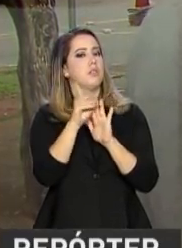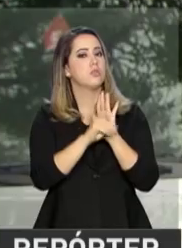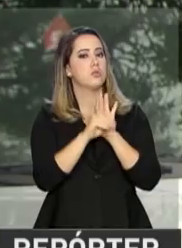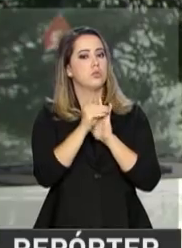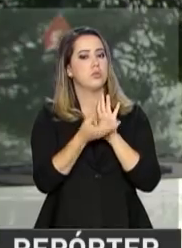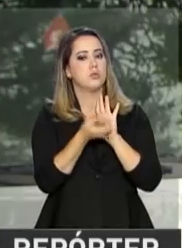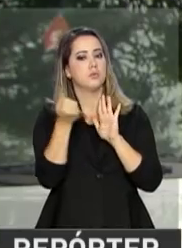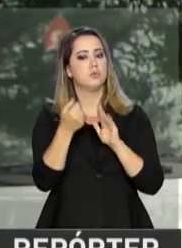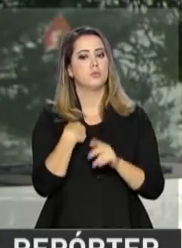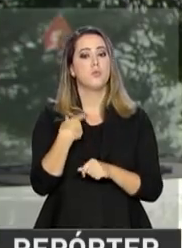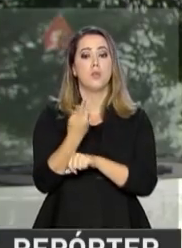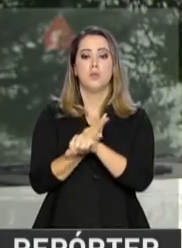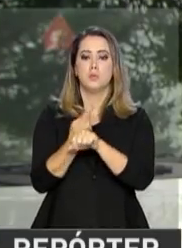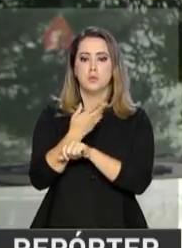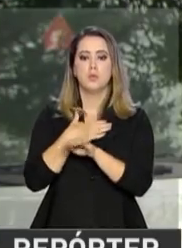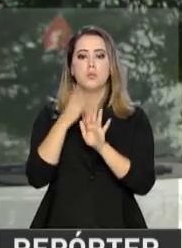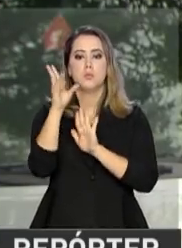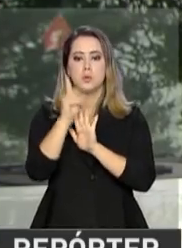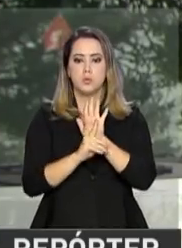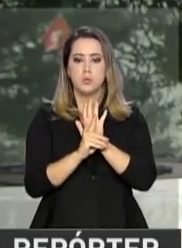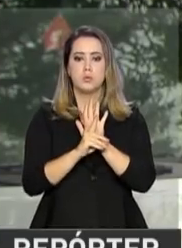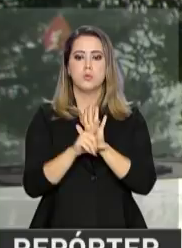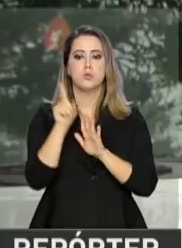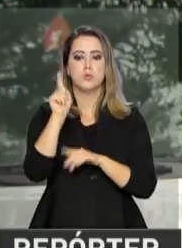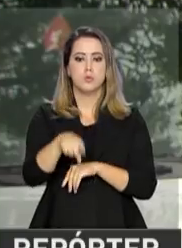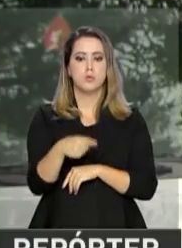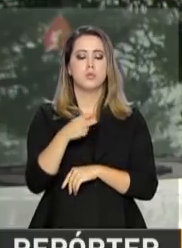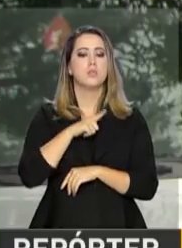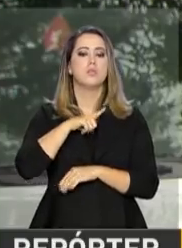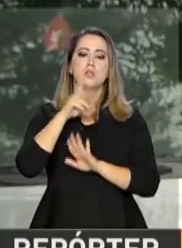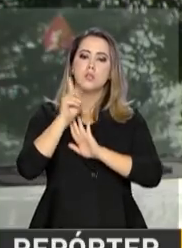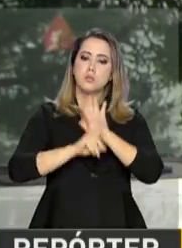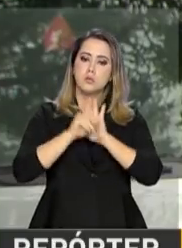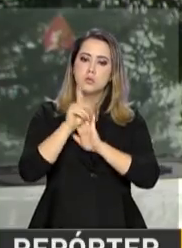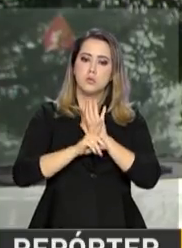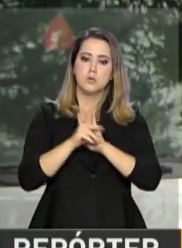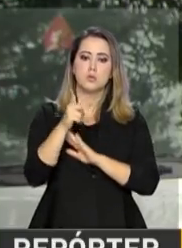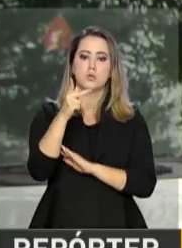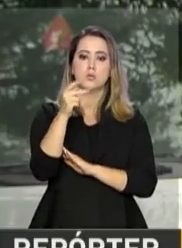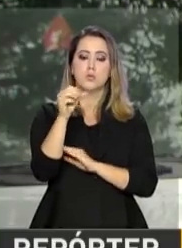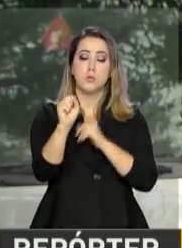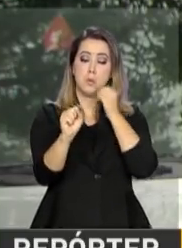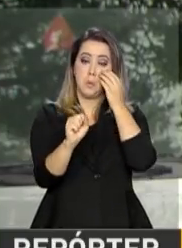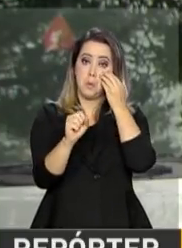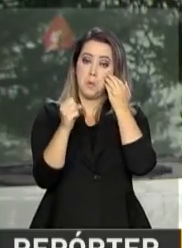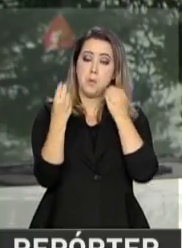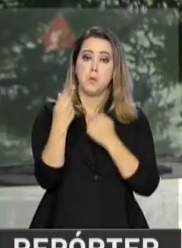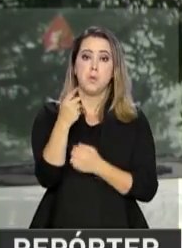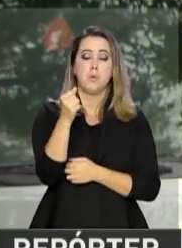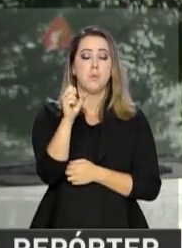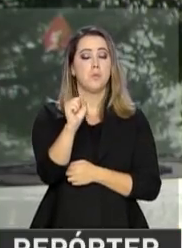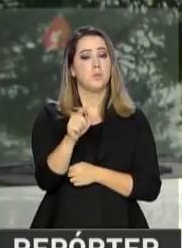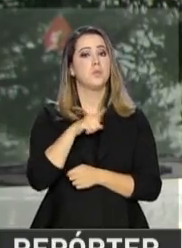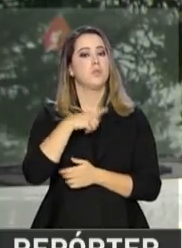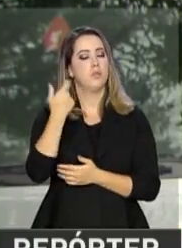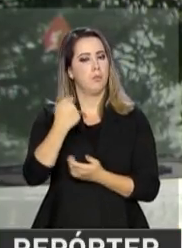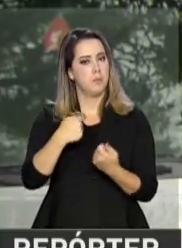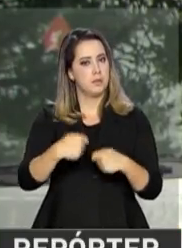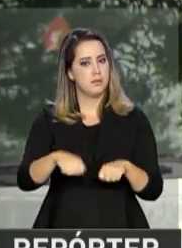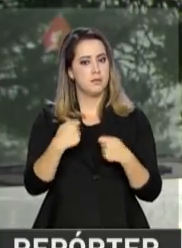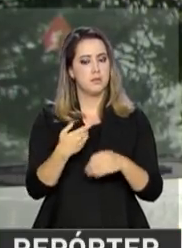dinheiro vou procurar o meu direito né se a gente tem esse direito do pis/pasep tam direito nossa gente tem que